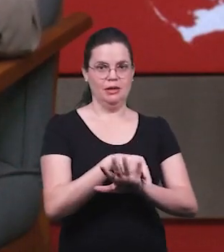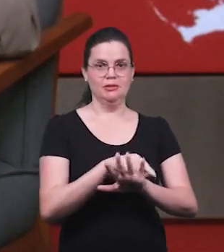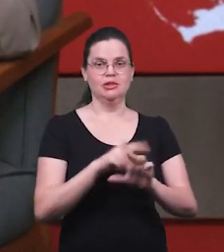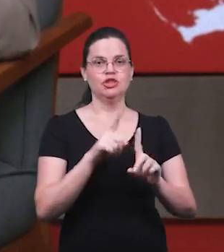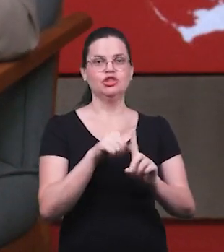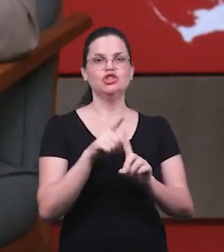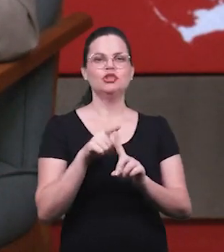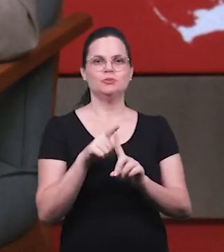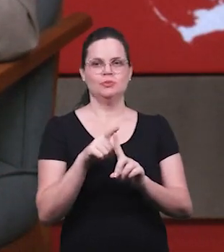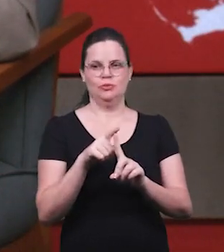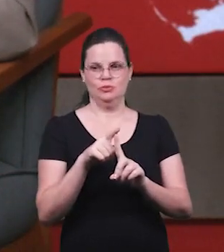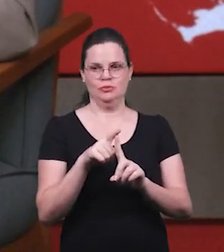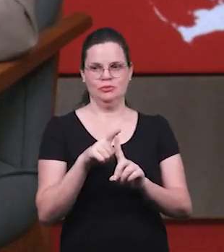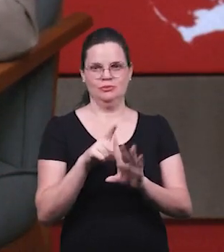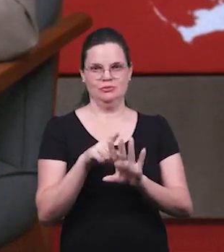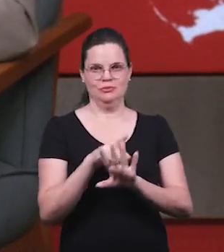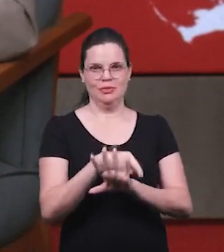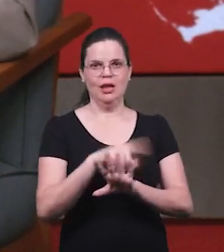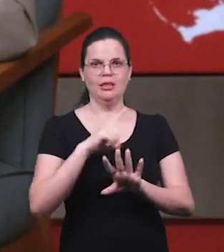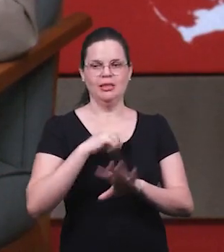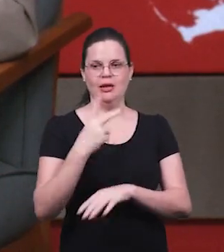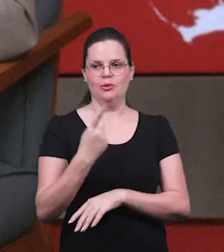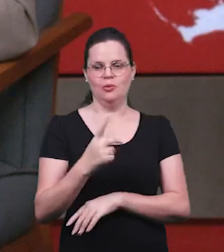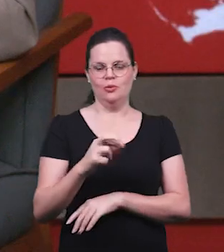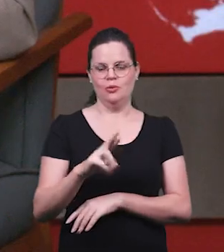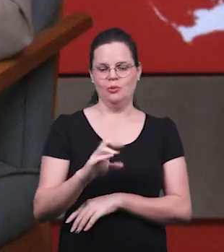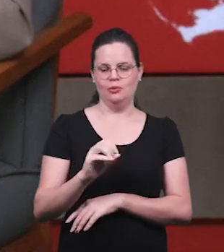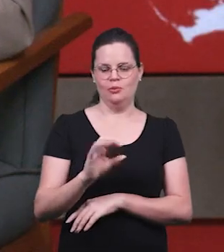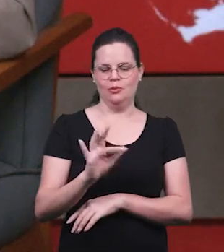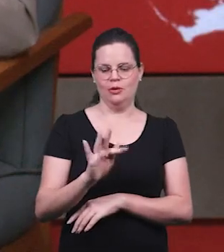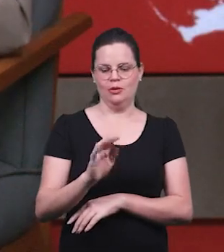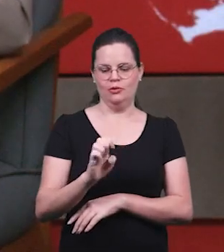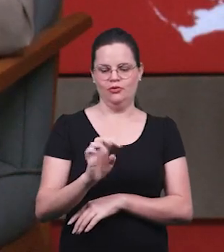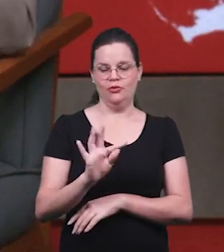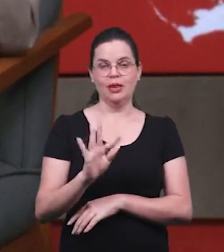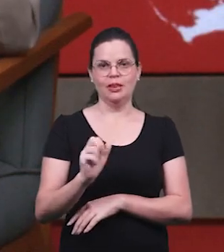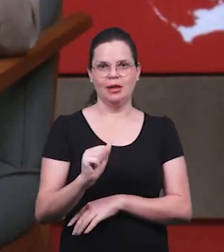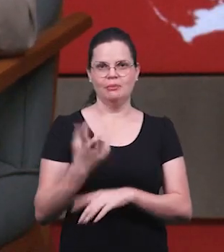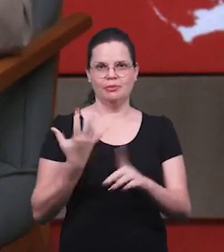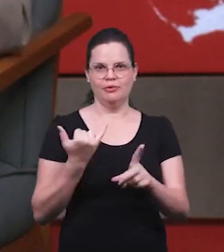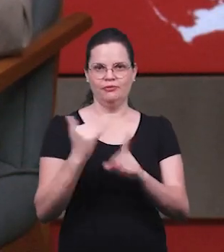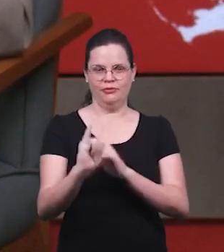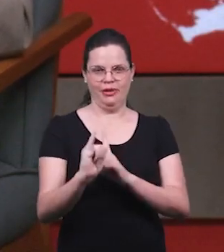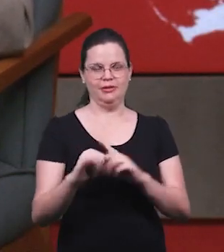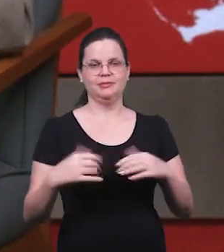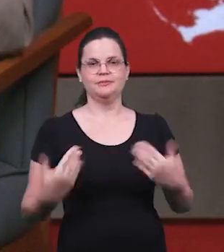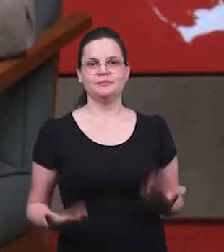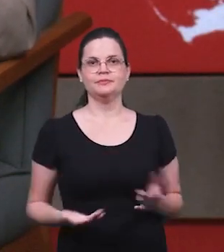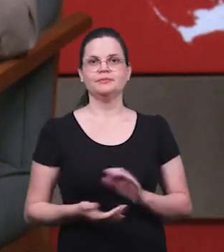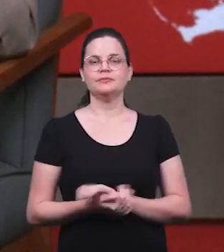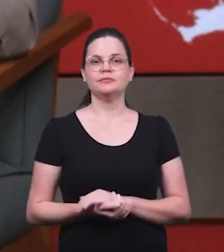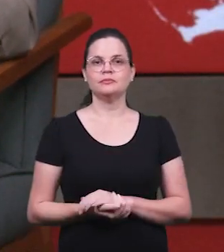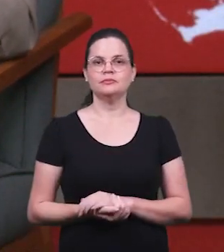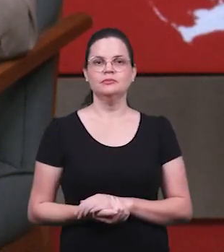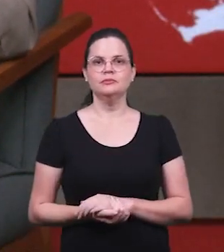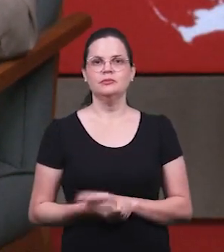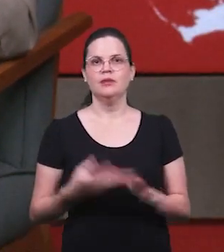Aquilo que é a linha do profeta, da revelação. Ele morre, mas aquilo que o Espírito